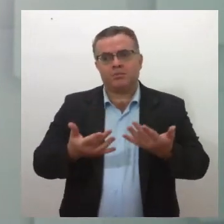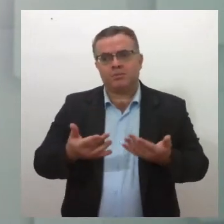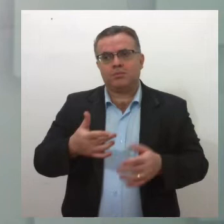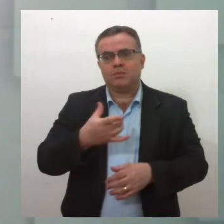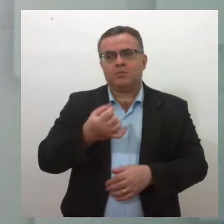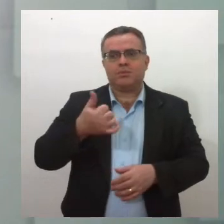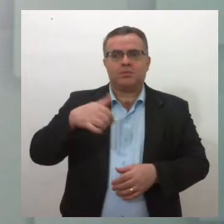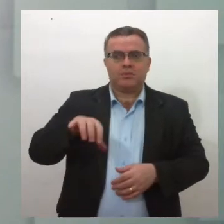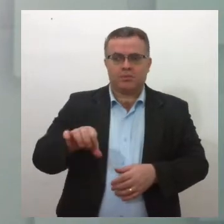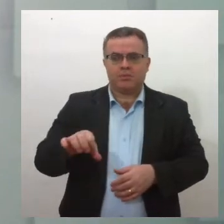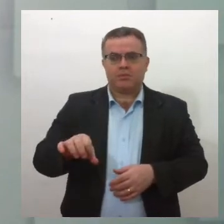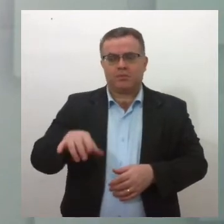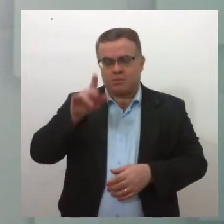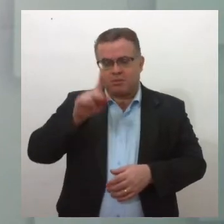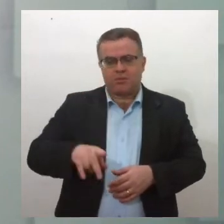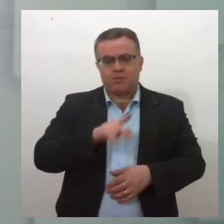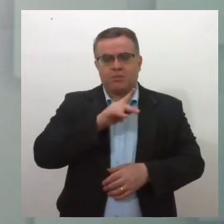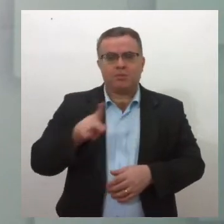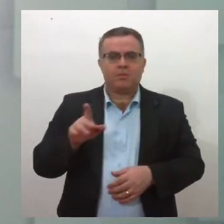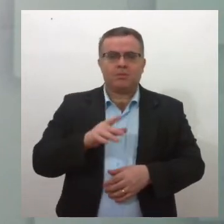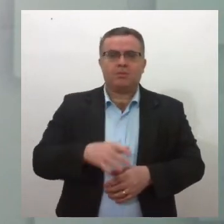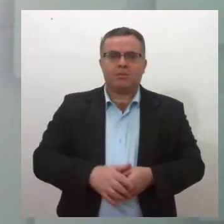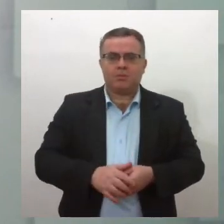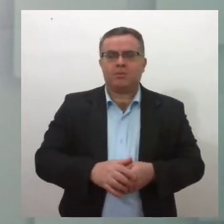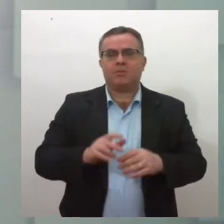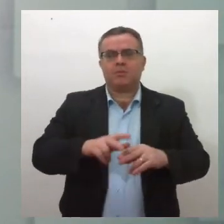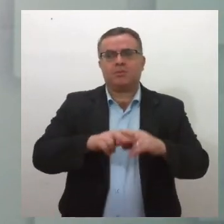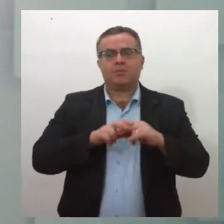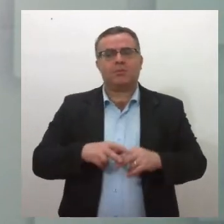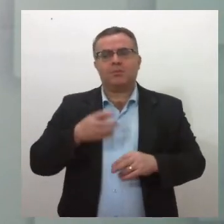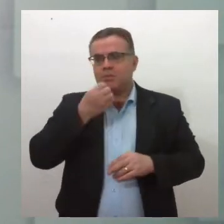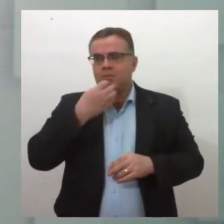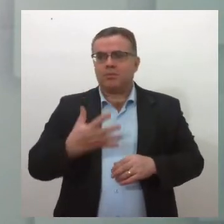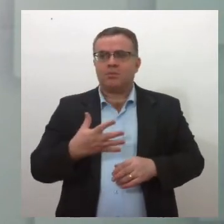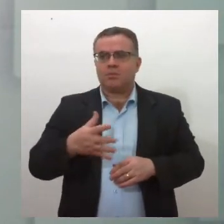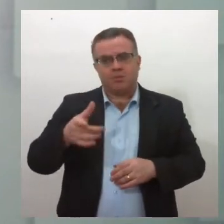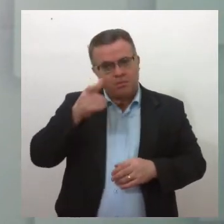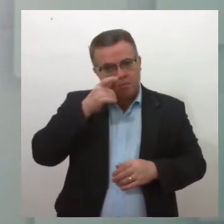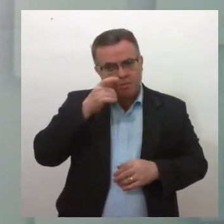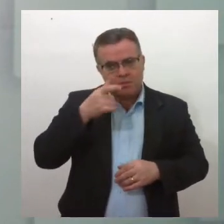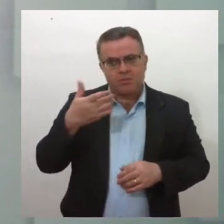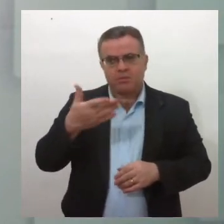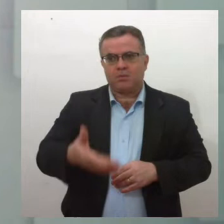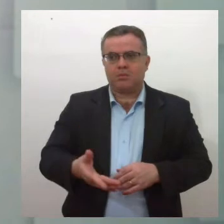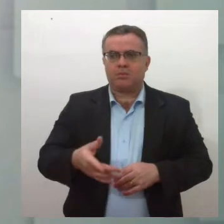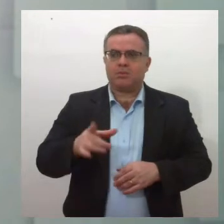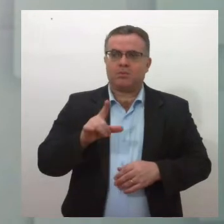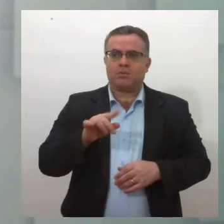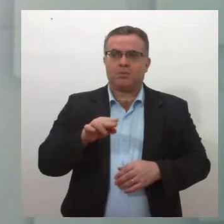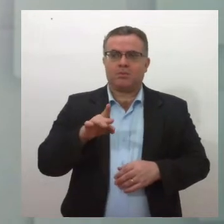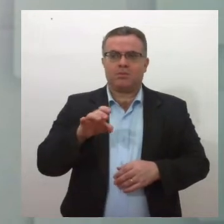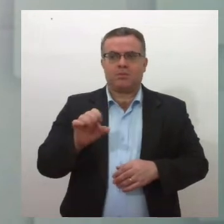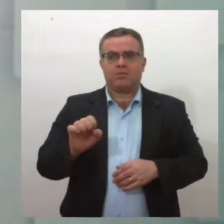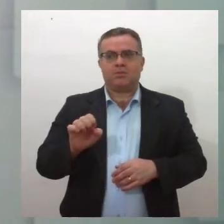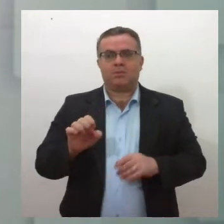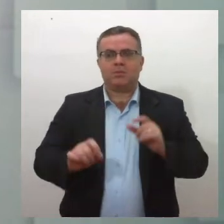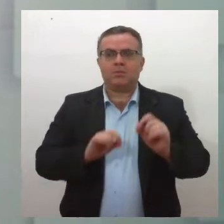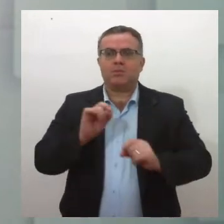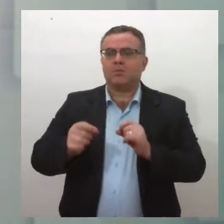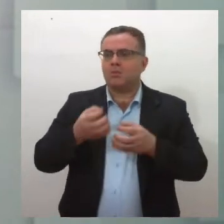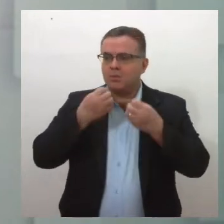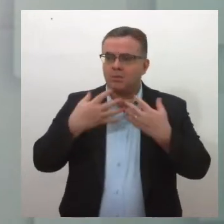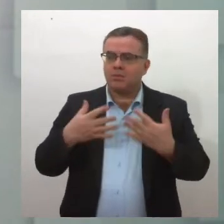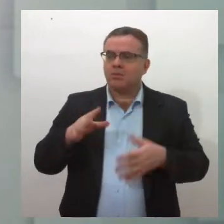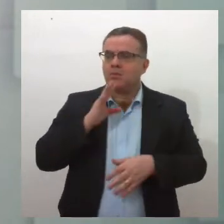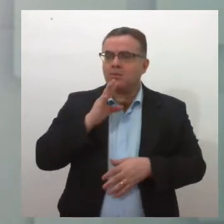2019 pelo Papa Francisco lá no Vaticano. Então, vale a pena acompanhar, que a história de Santa Dulce dos Pobres é lindíssima. E, por